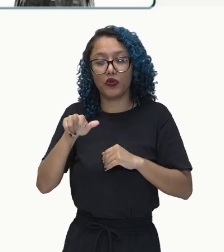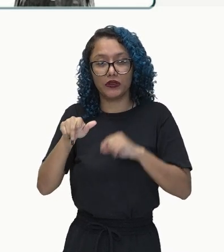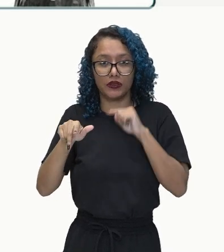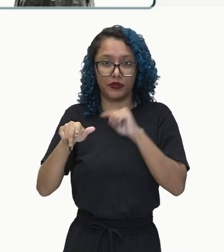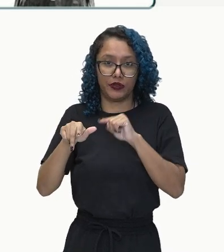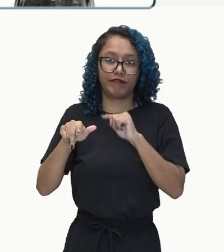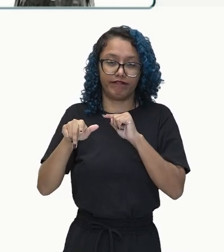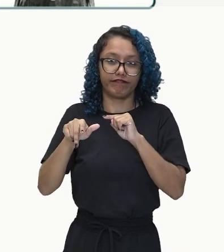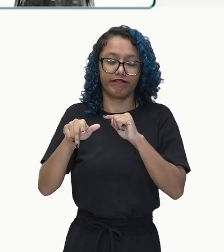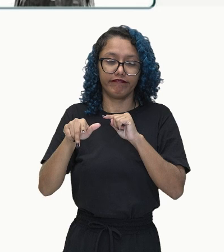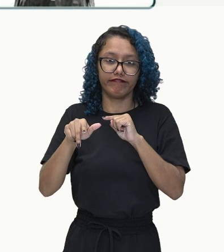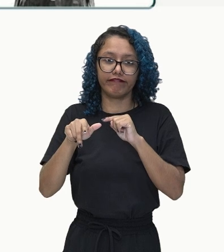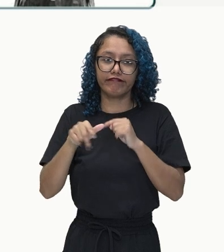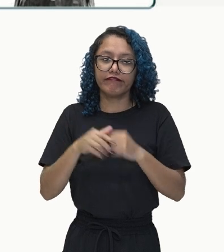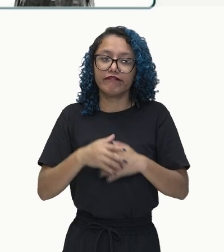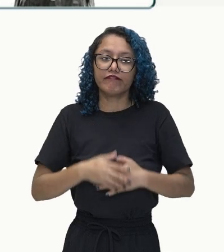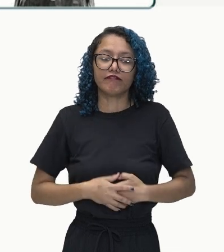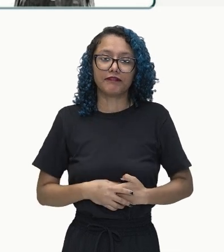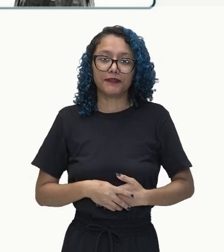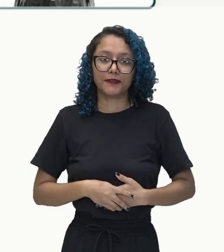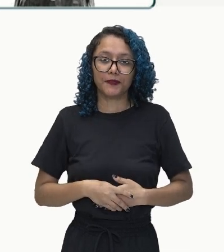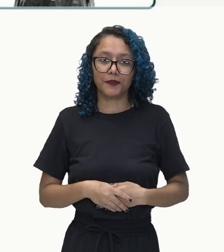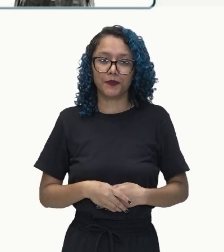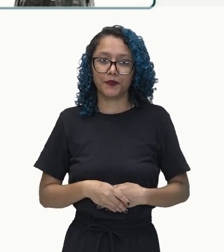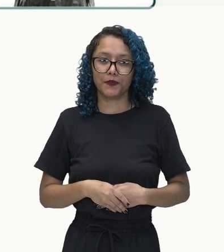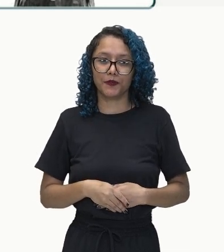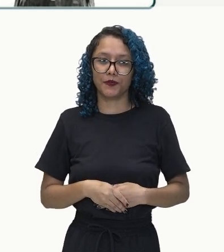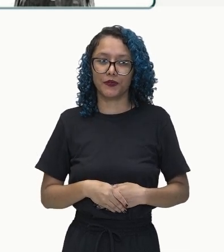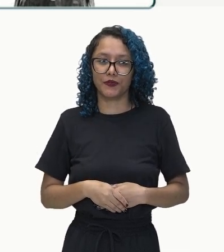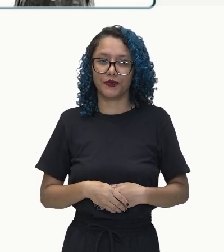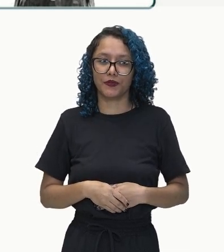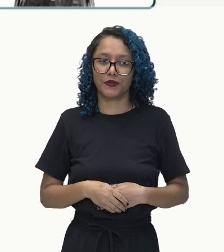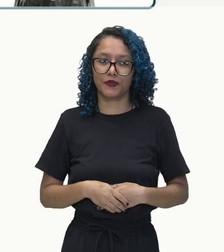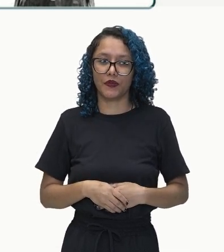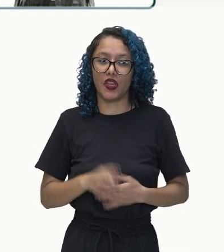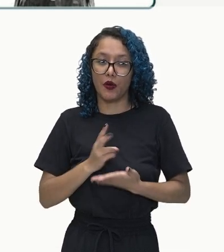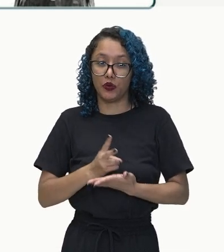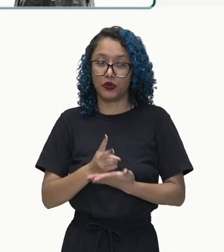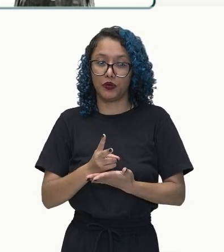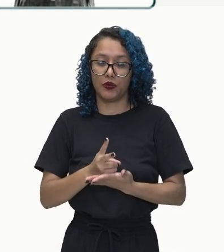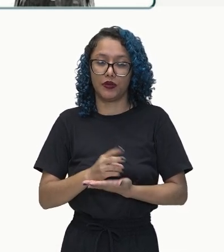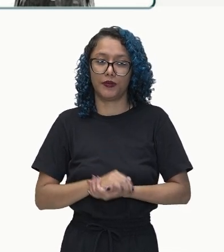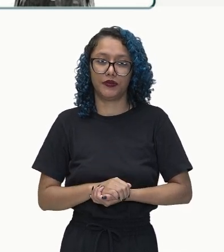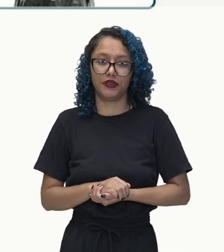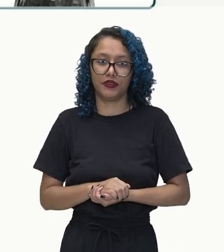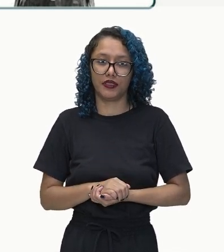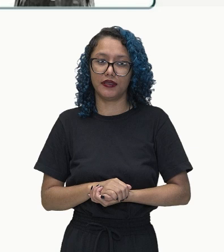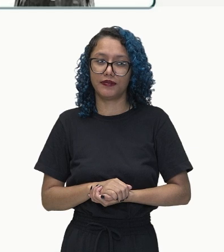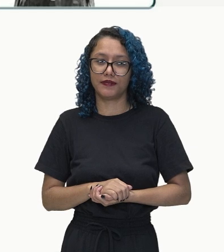diretores, os irmãos Coen. Aí ele vai prosseguindo, olha só. Fez esse breve relato,